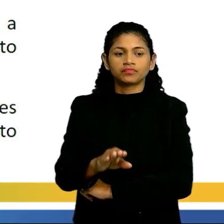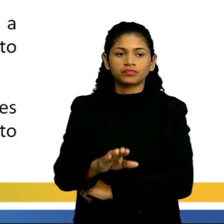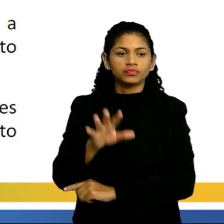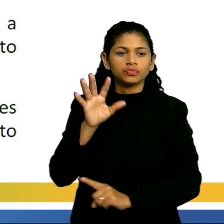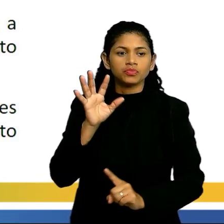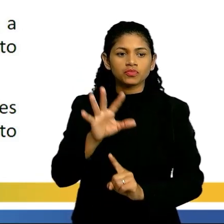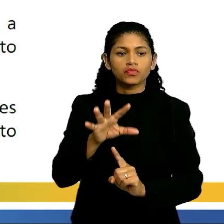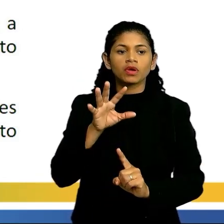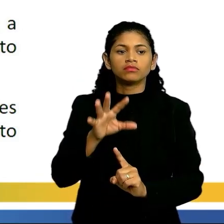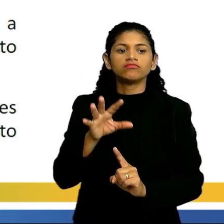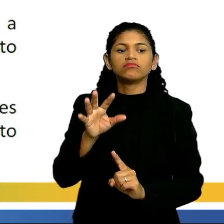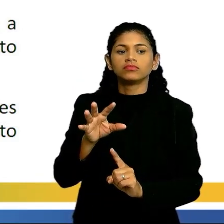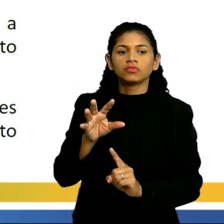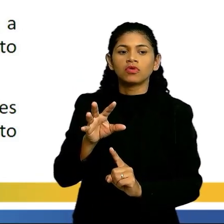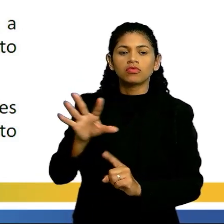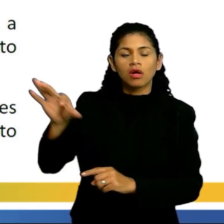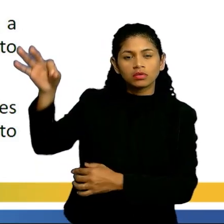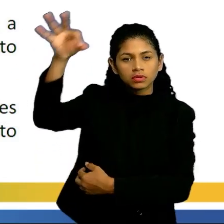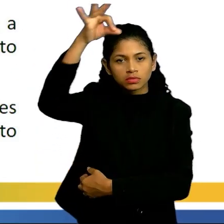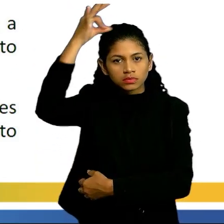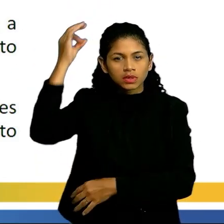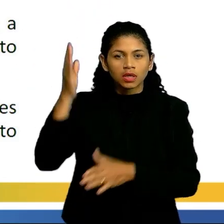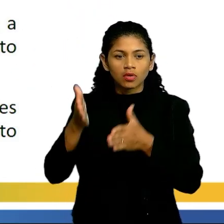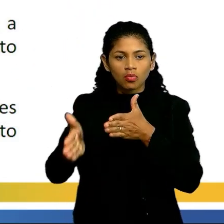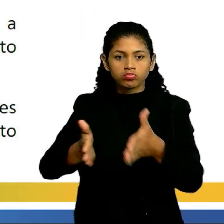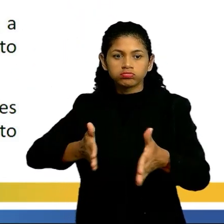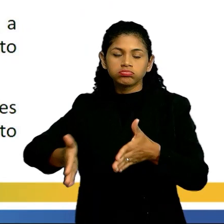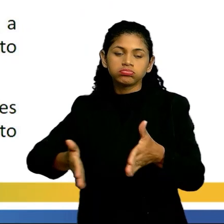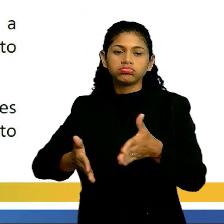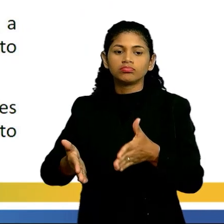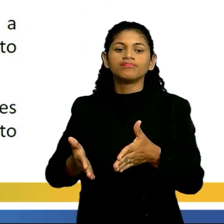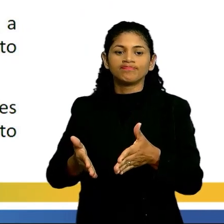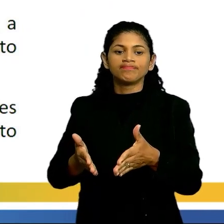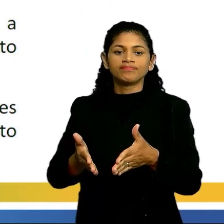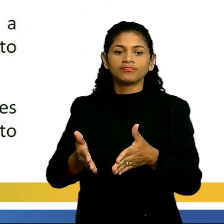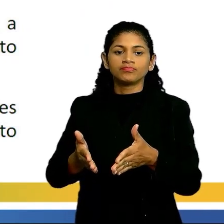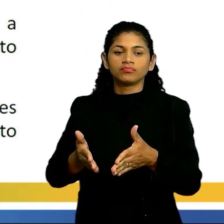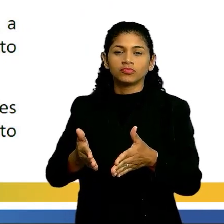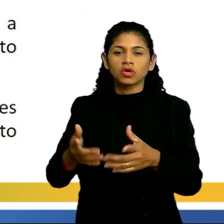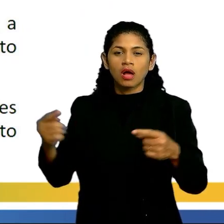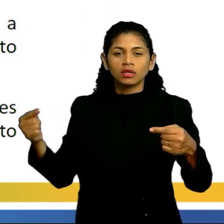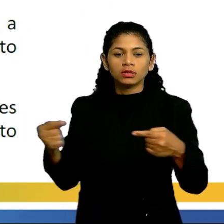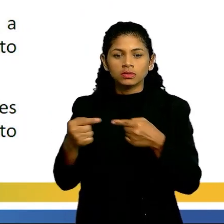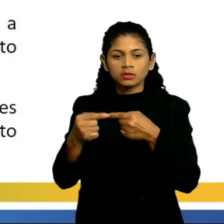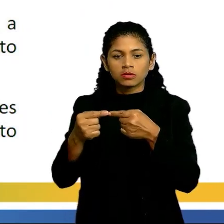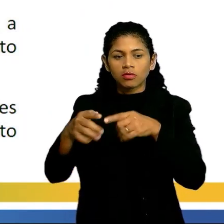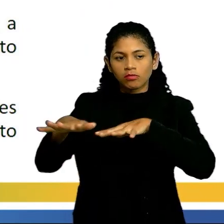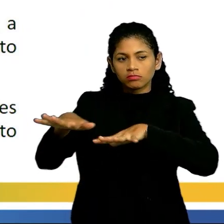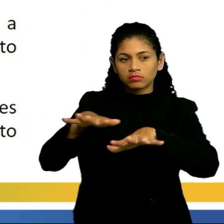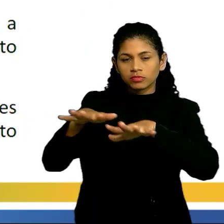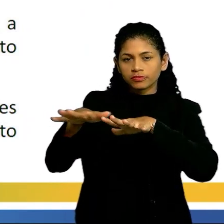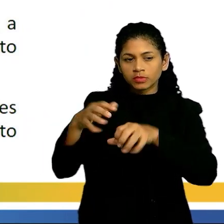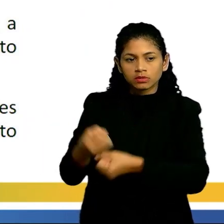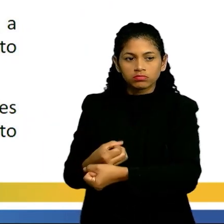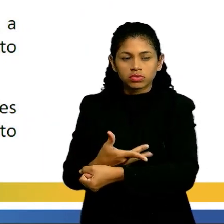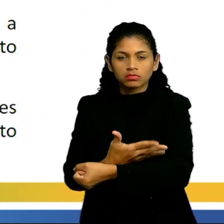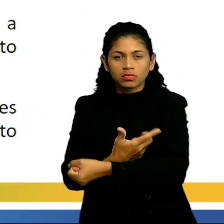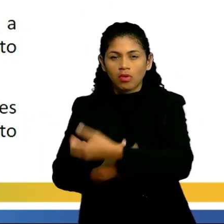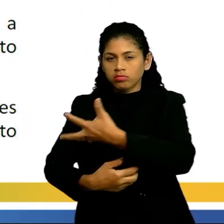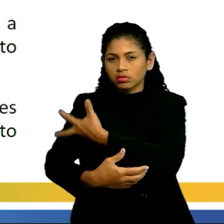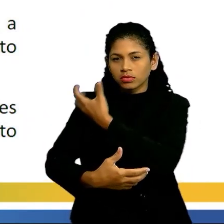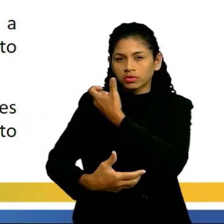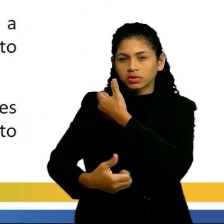ligou o movimento à emoção, à dança e à vida, e já Nietzsche criticou o primado da razão sobre o